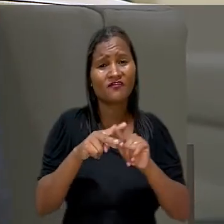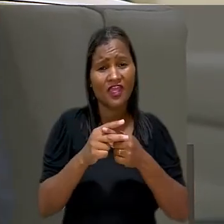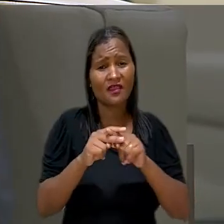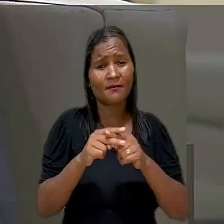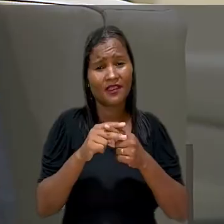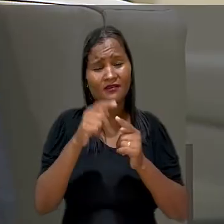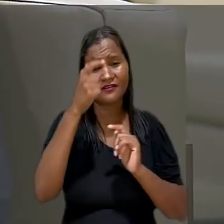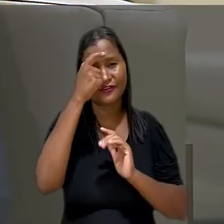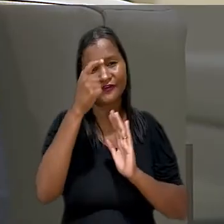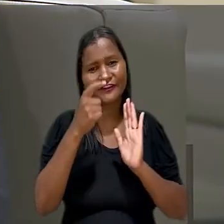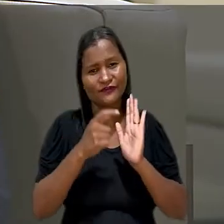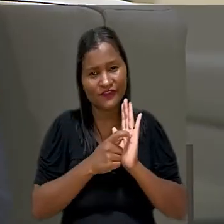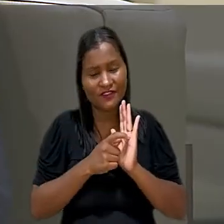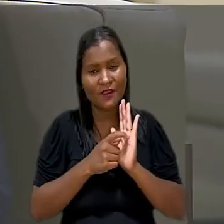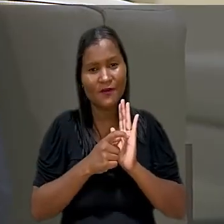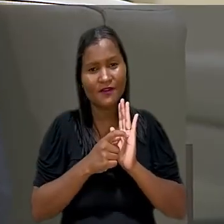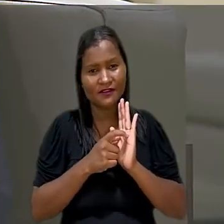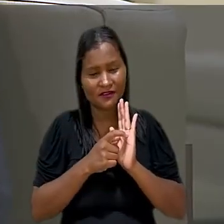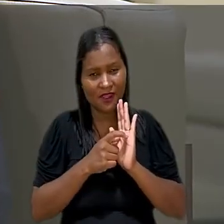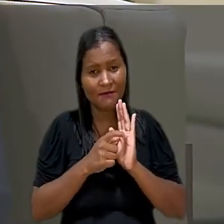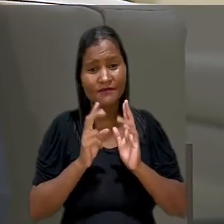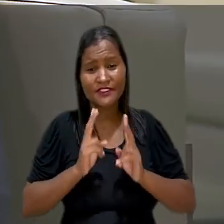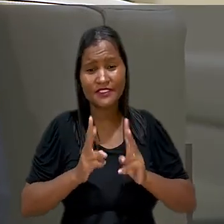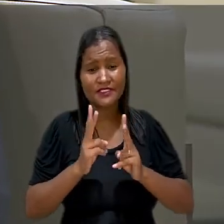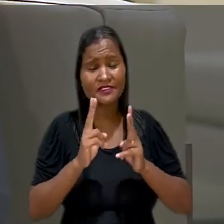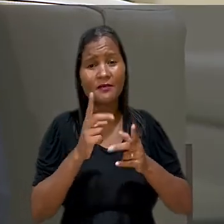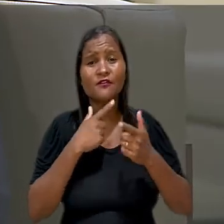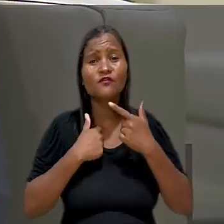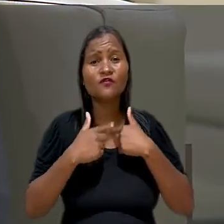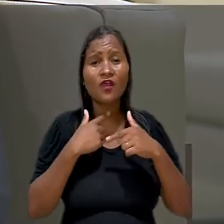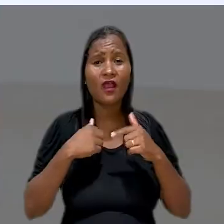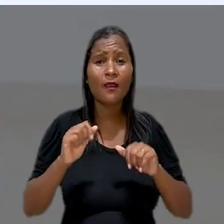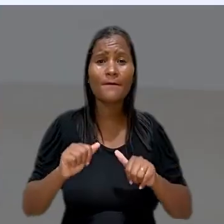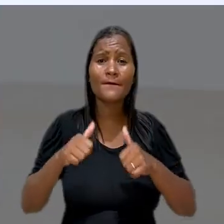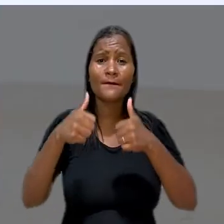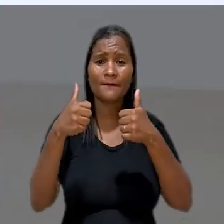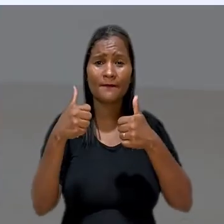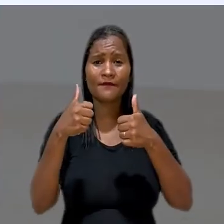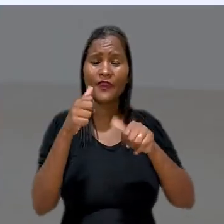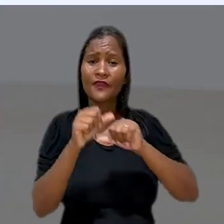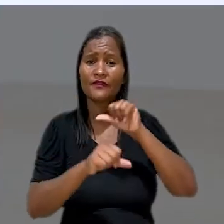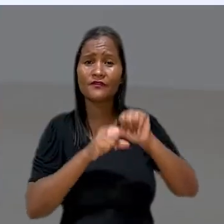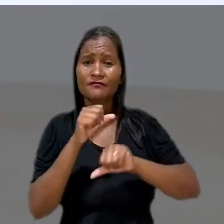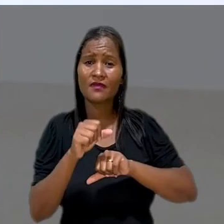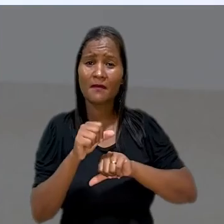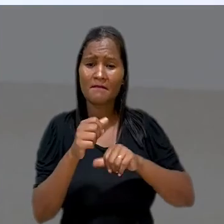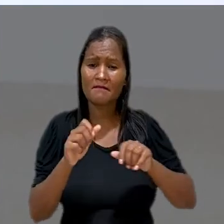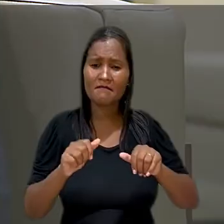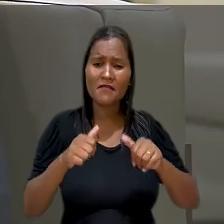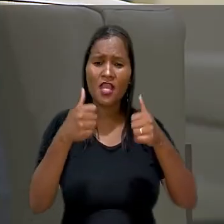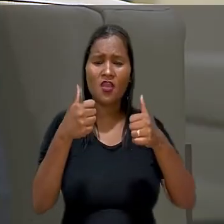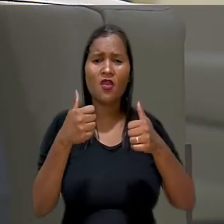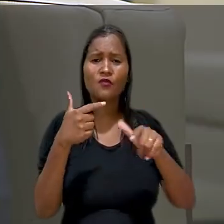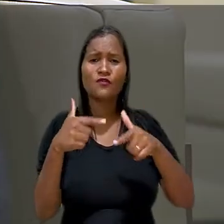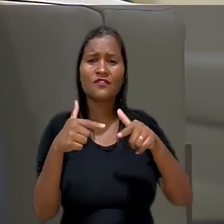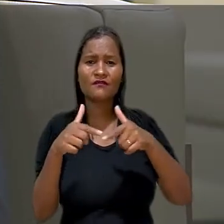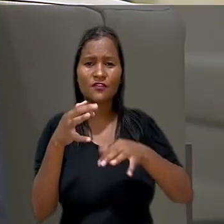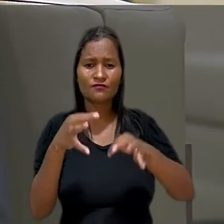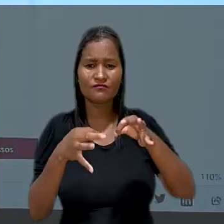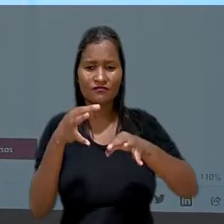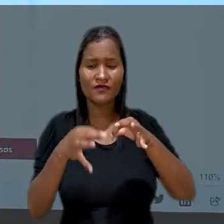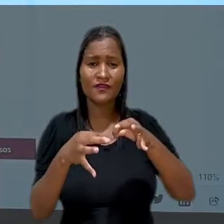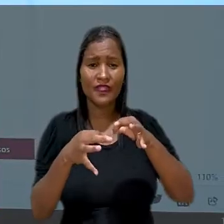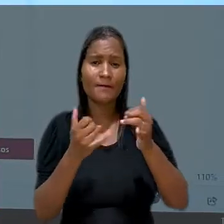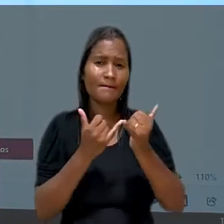ferramentas de inteligência artificial, sempre com o intuito de aperfeiçoar e tornar mais célere a prestação jurisdicional. A título